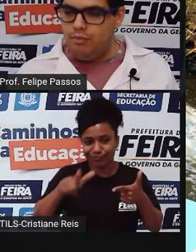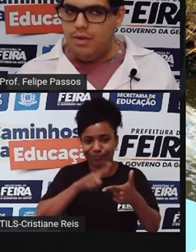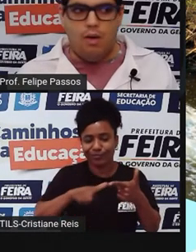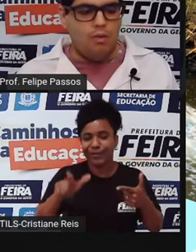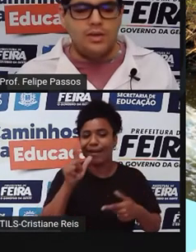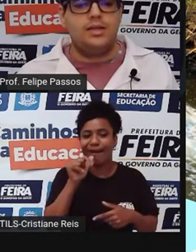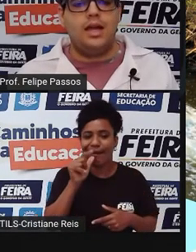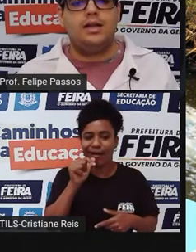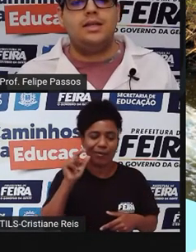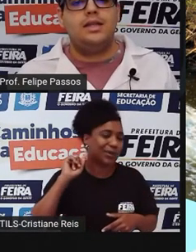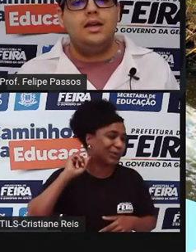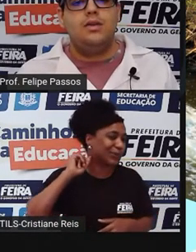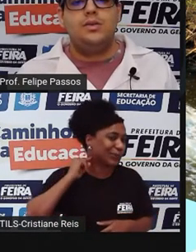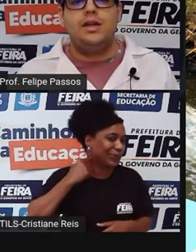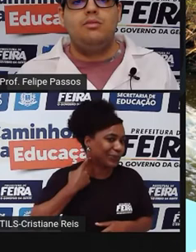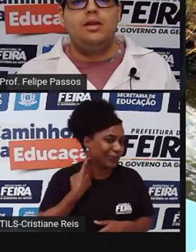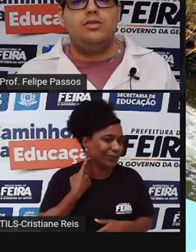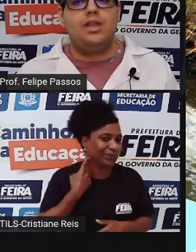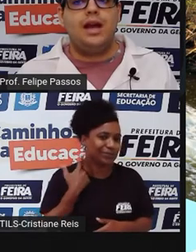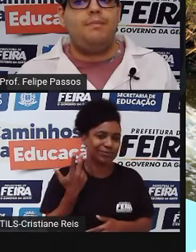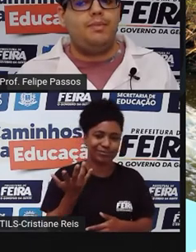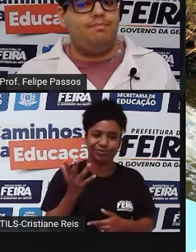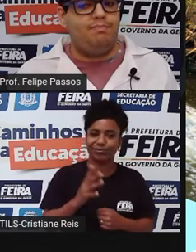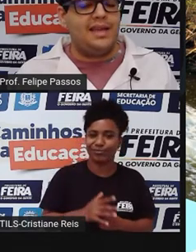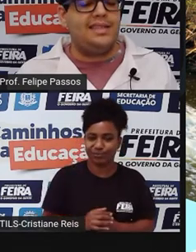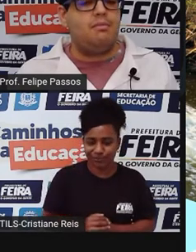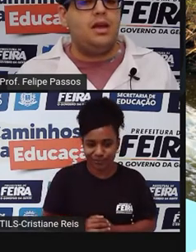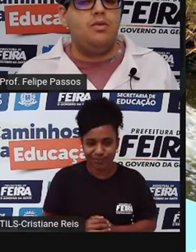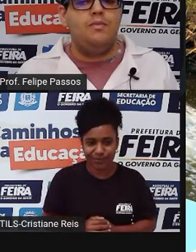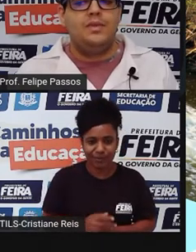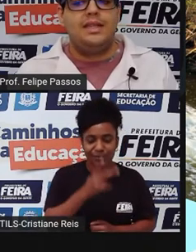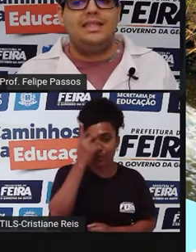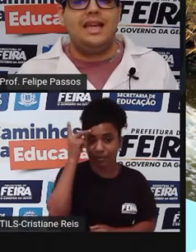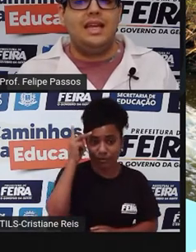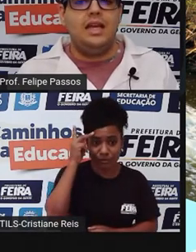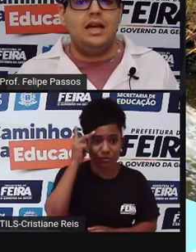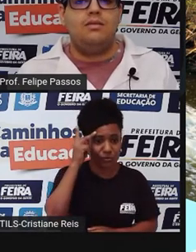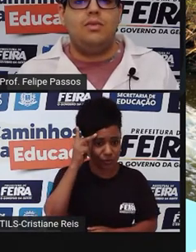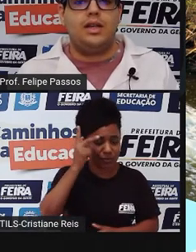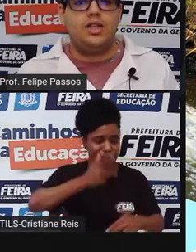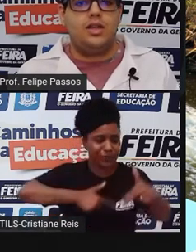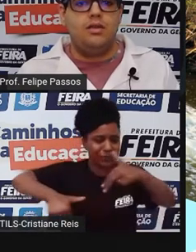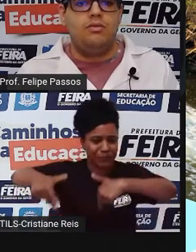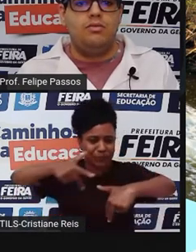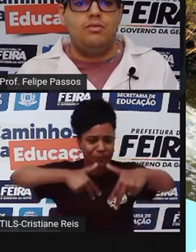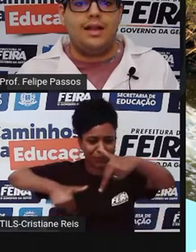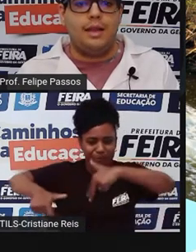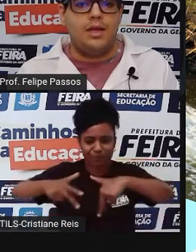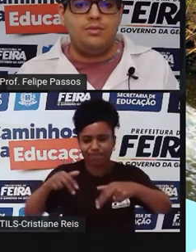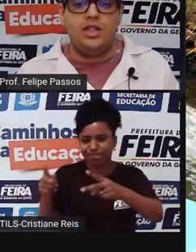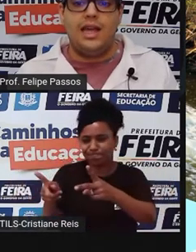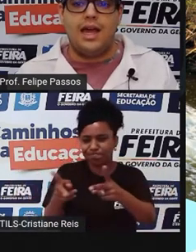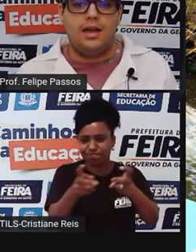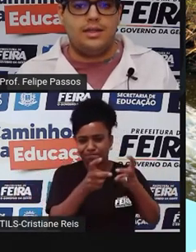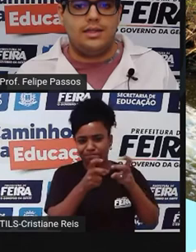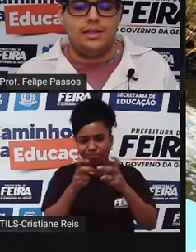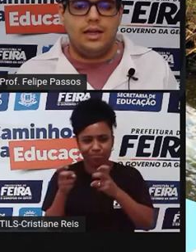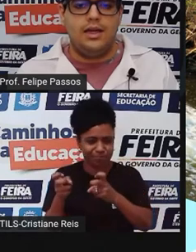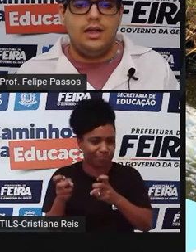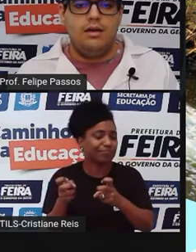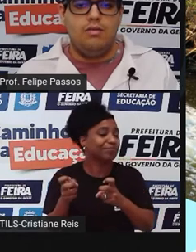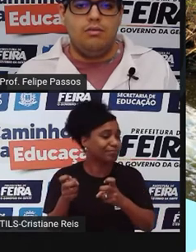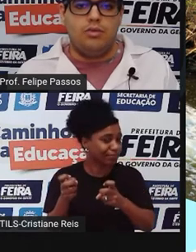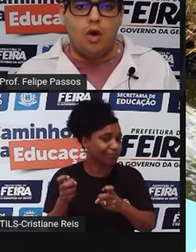Há algumas décadas, o ser humano já percebeu que seria uma questão até mesmo de guerras,